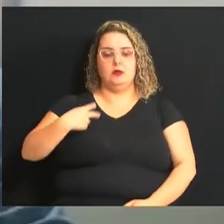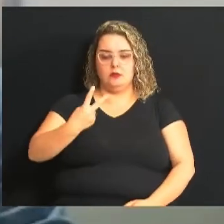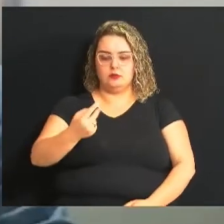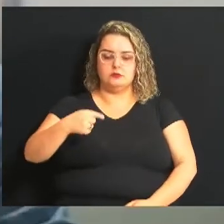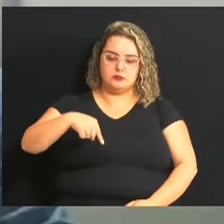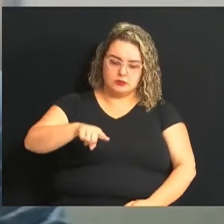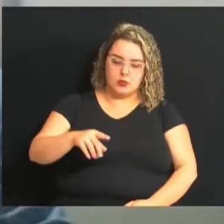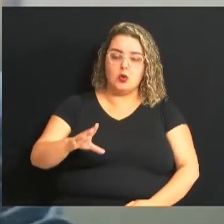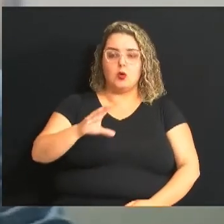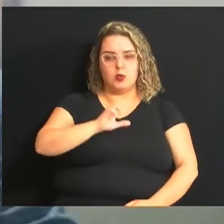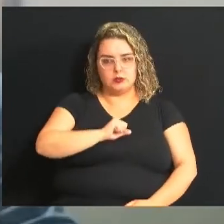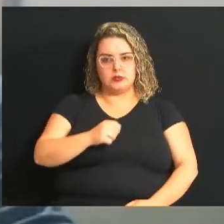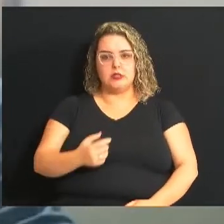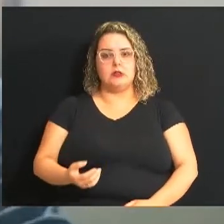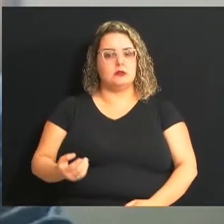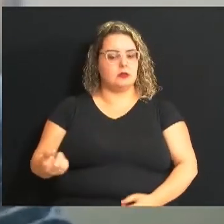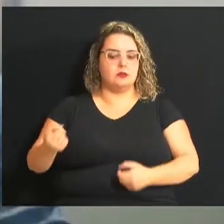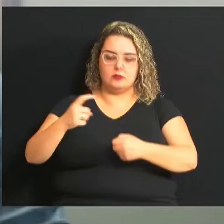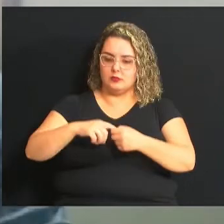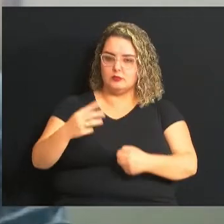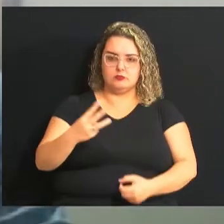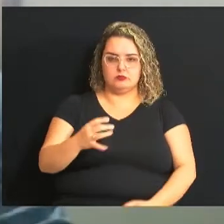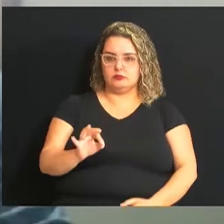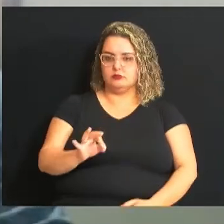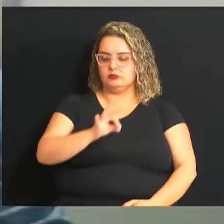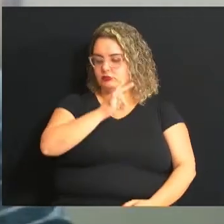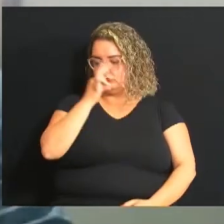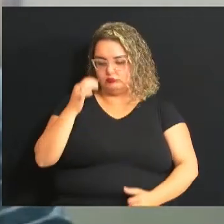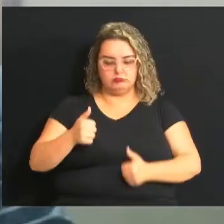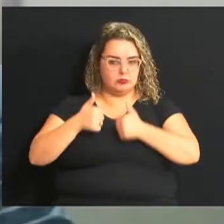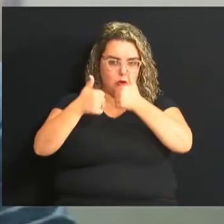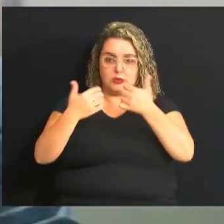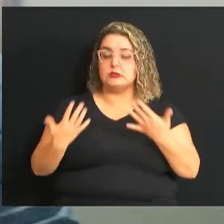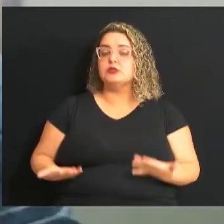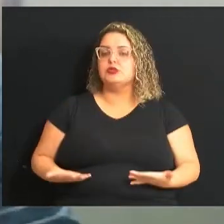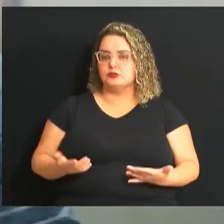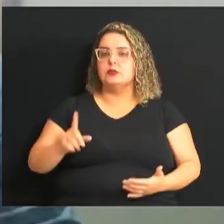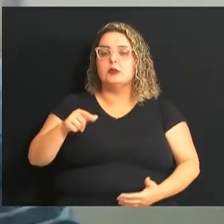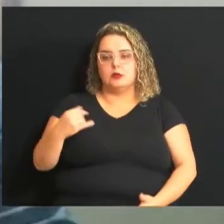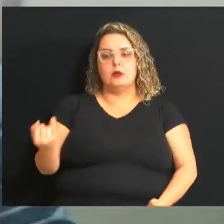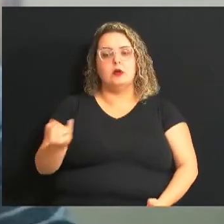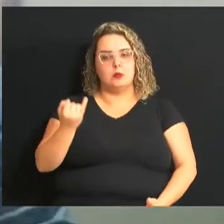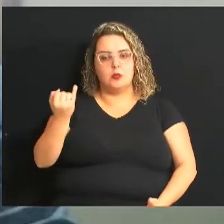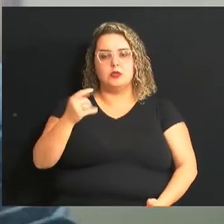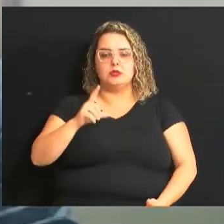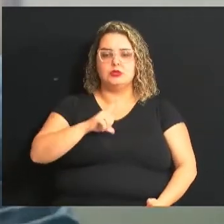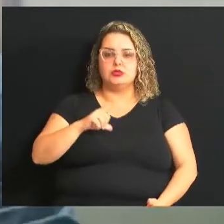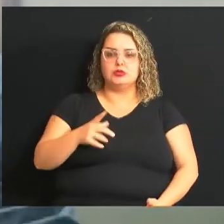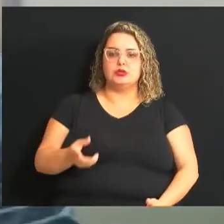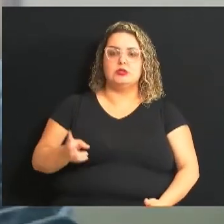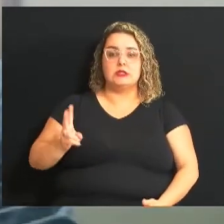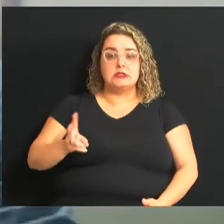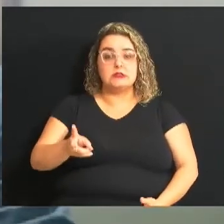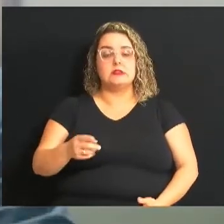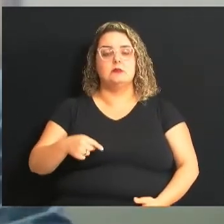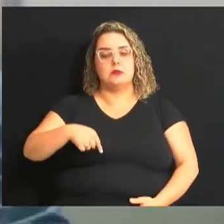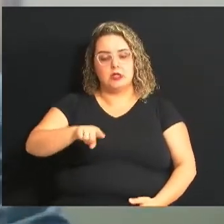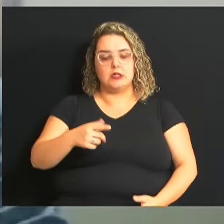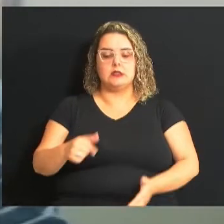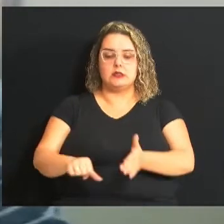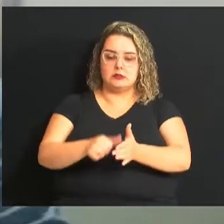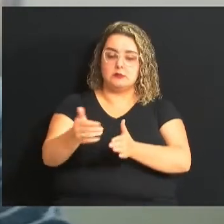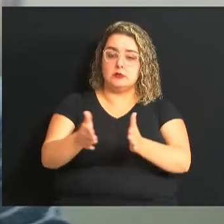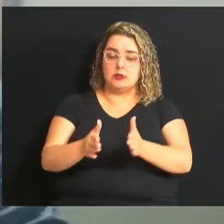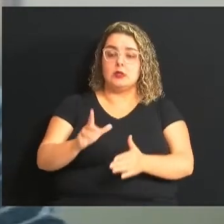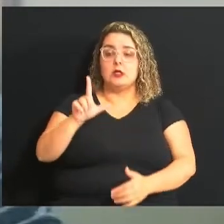atividade, quero voltar uma terceira, é muito positivo. Então, é importante que ela tenha a frequência nesse primeiro momento. Depois